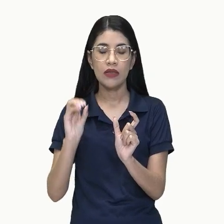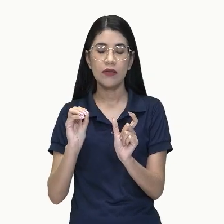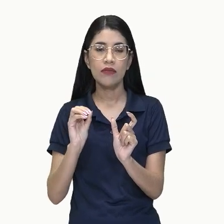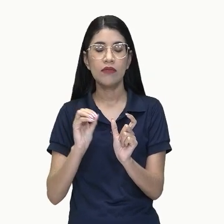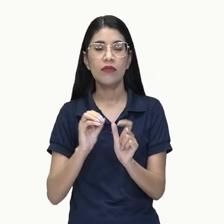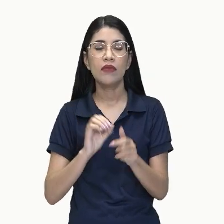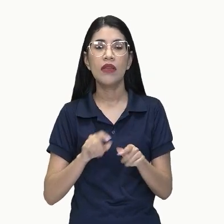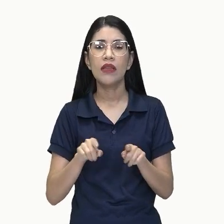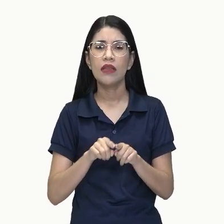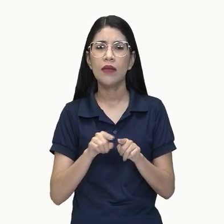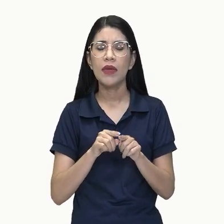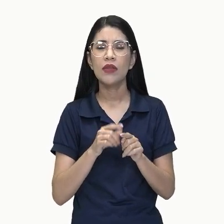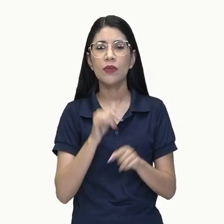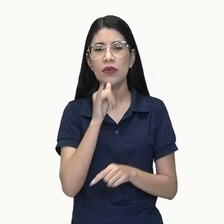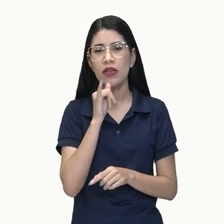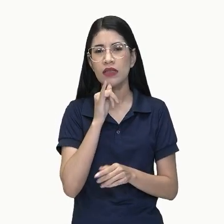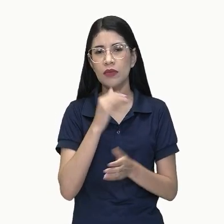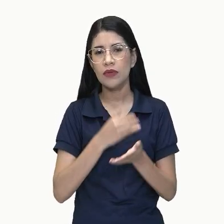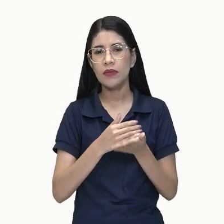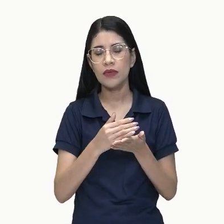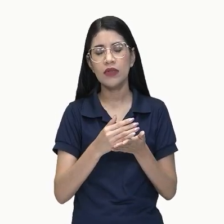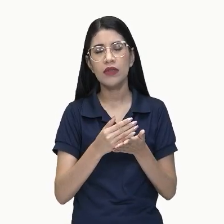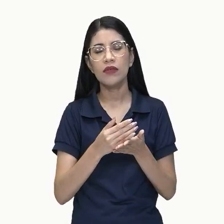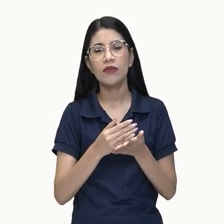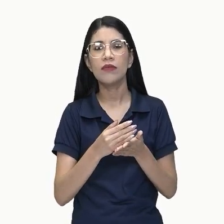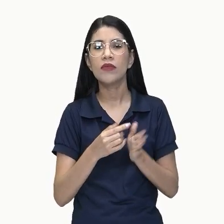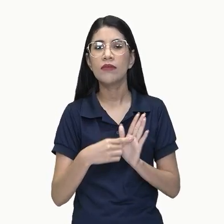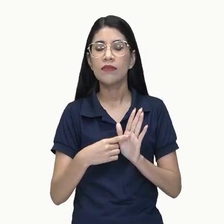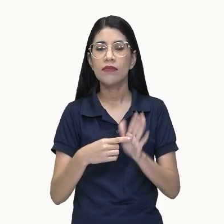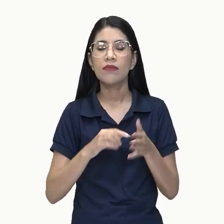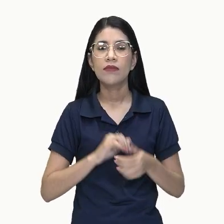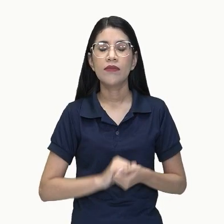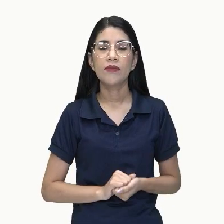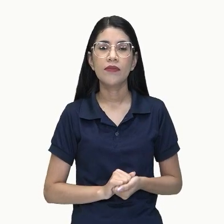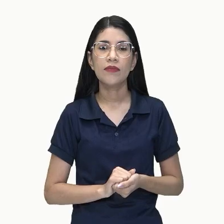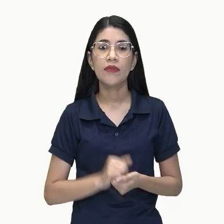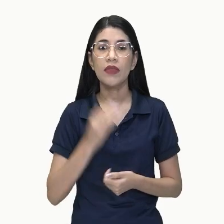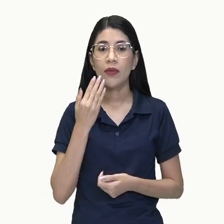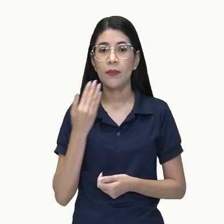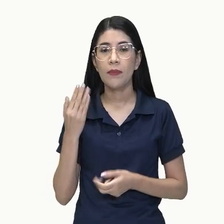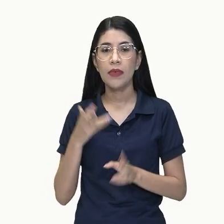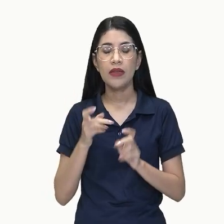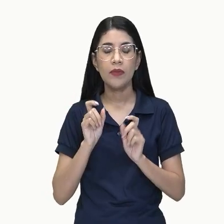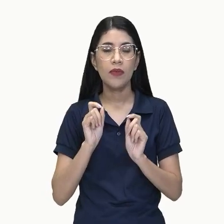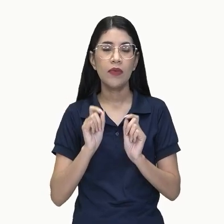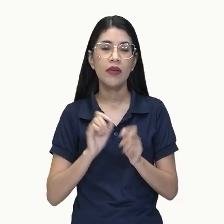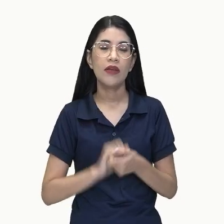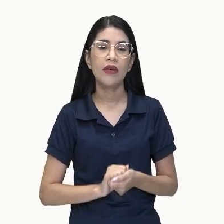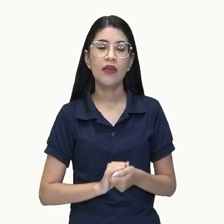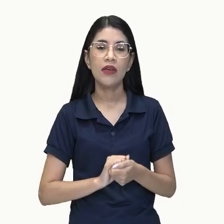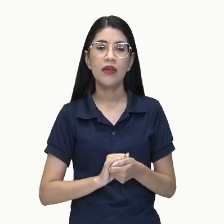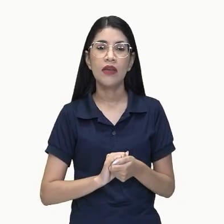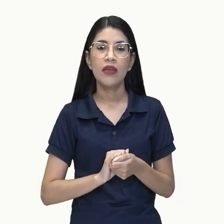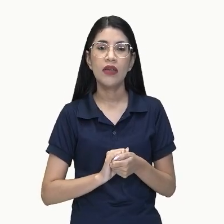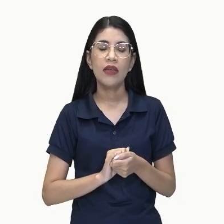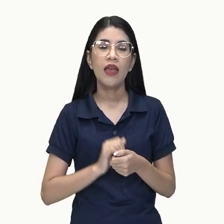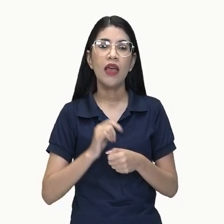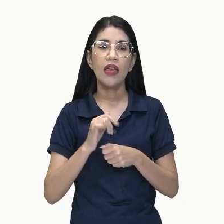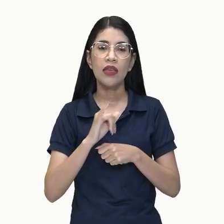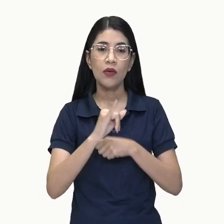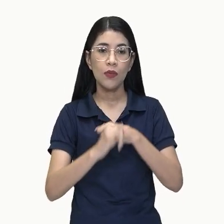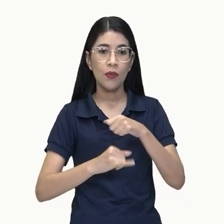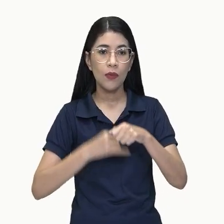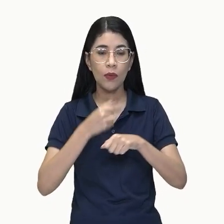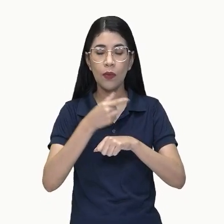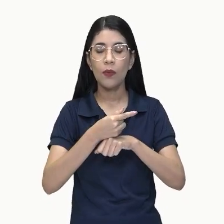lá naqueles primeiros exemplos. E aqui observem, né, que todo ânion aqui nesses